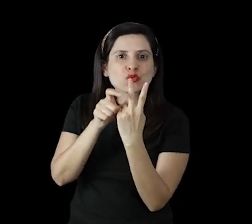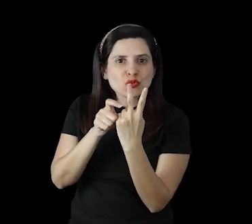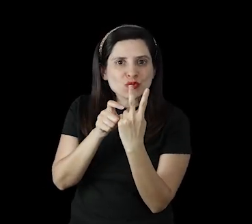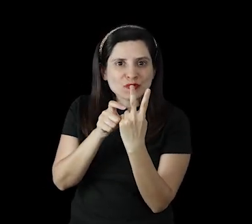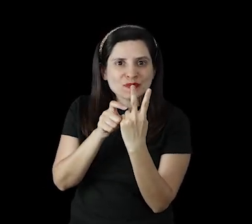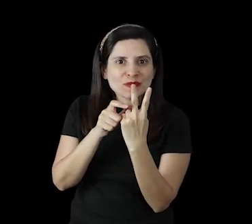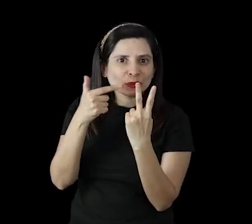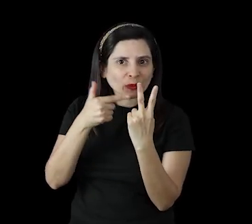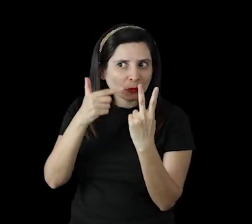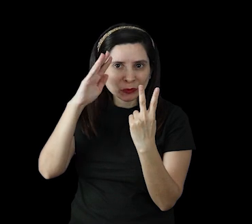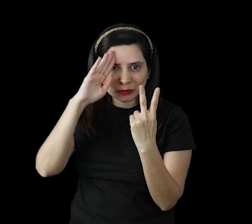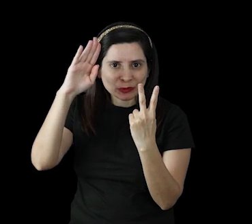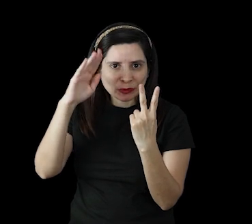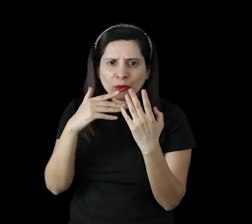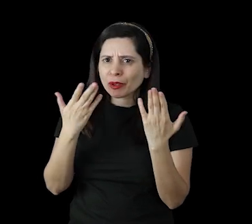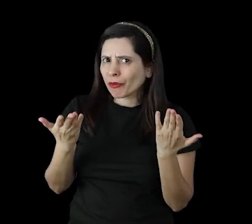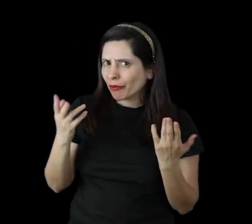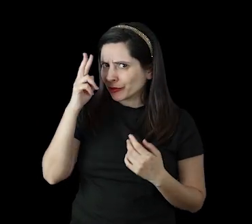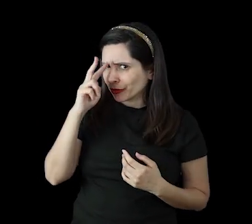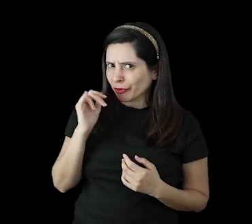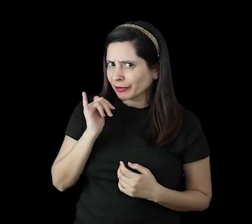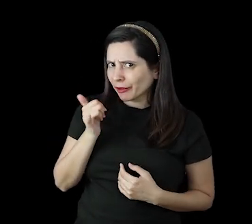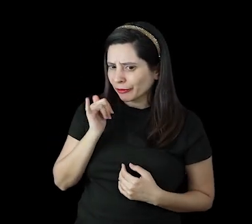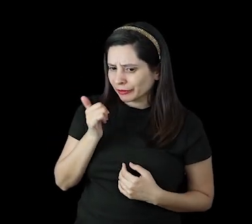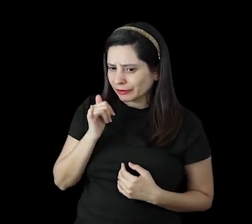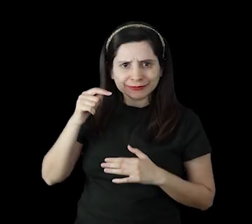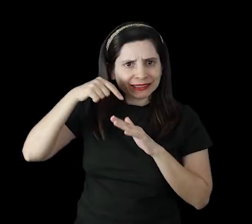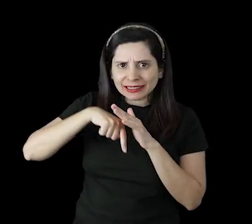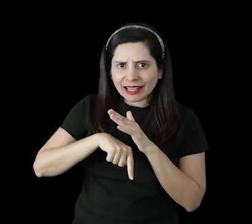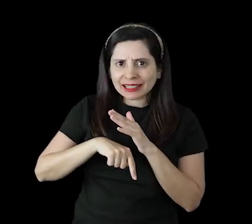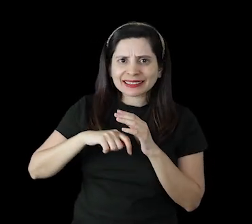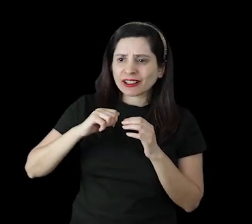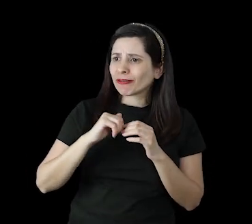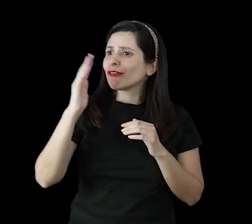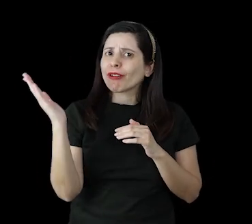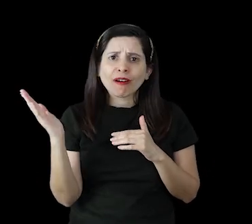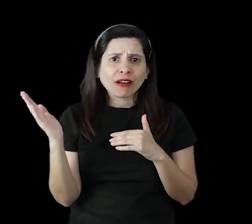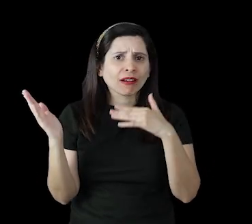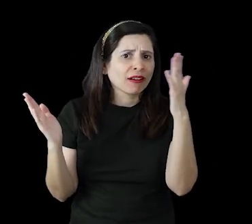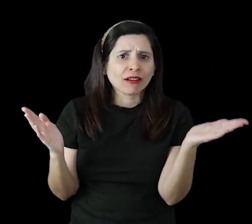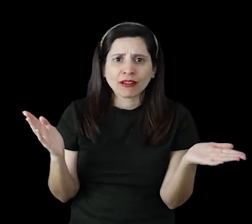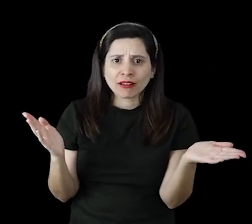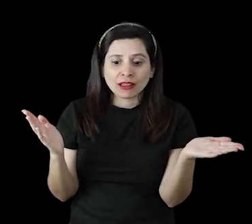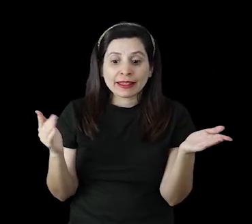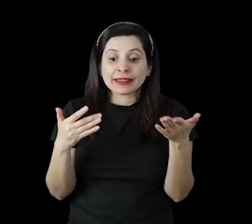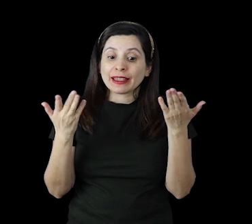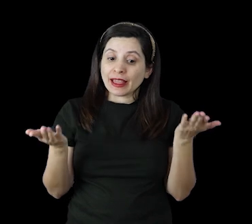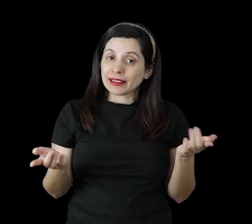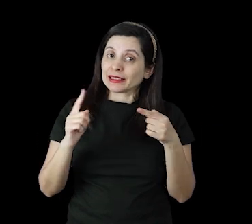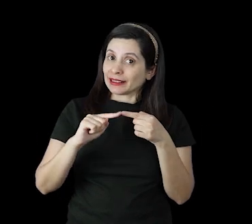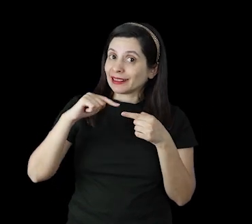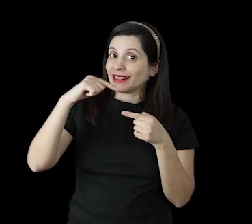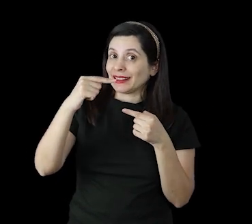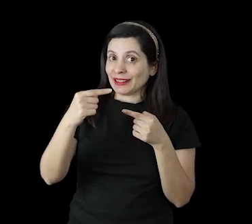né, então, tipo, que história que você está contando? Você não está aprofundando, você está jogando para fora, né. E aí depois